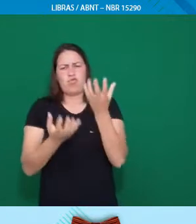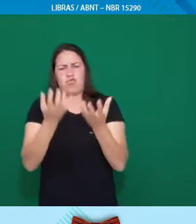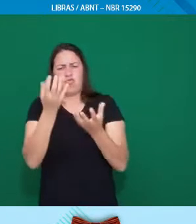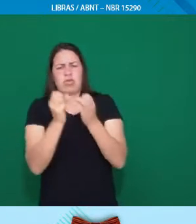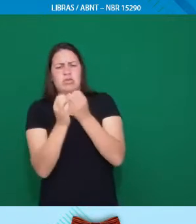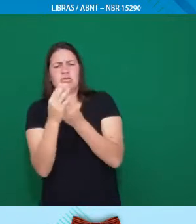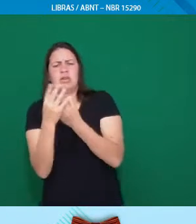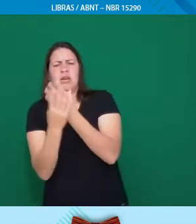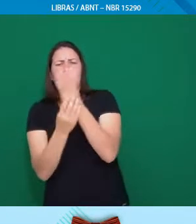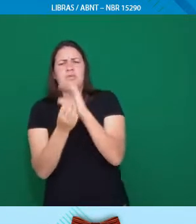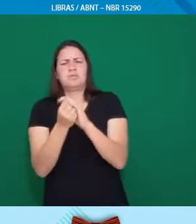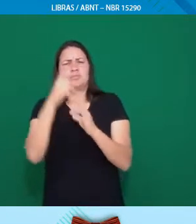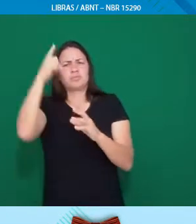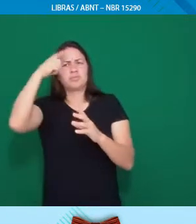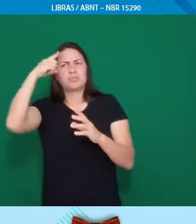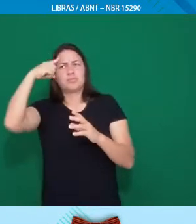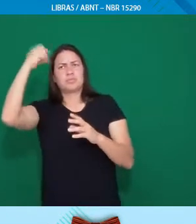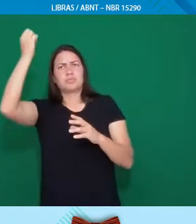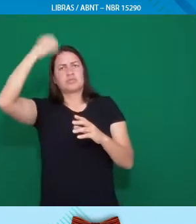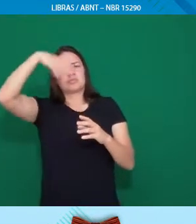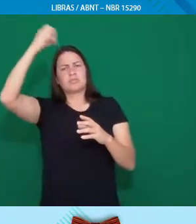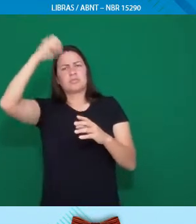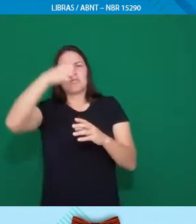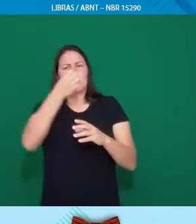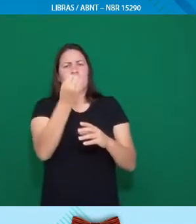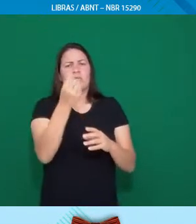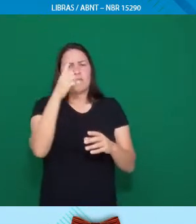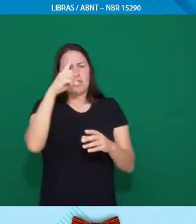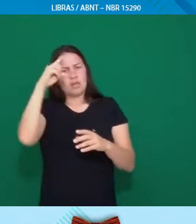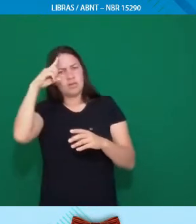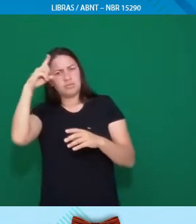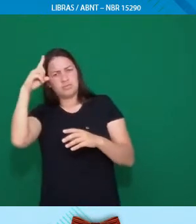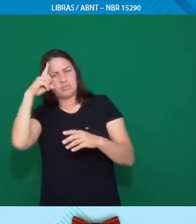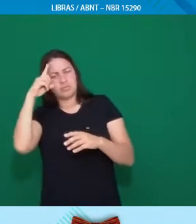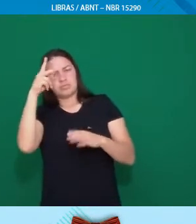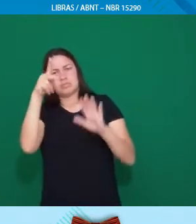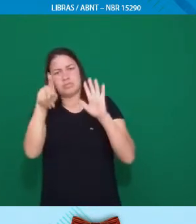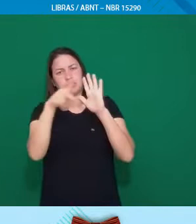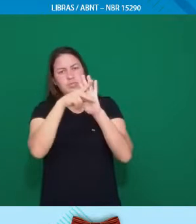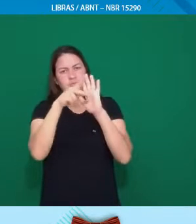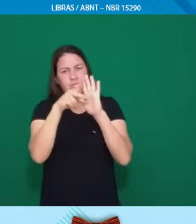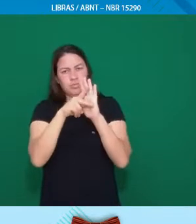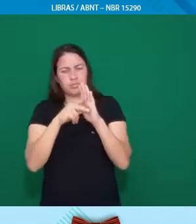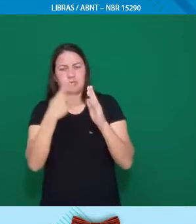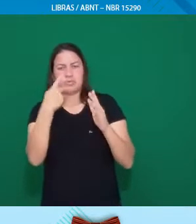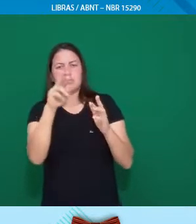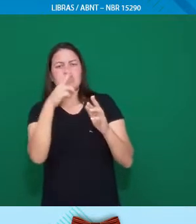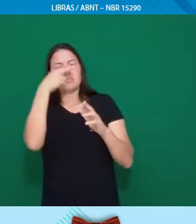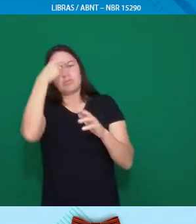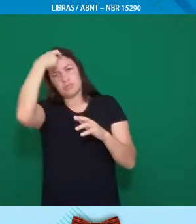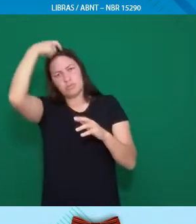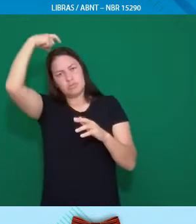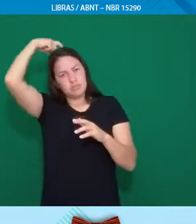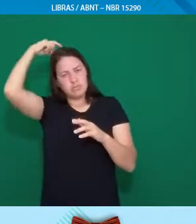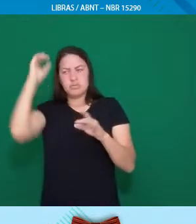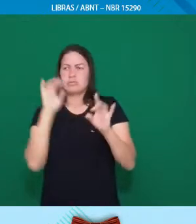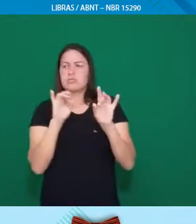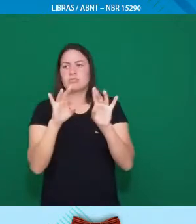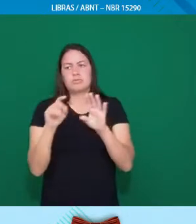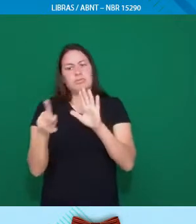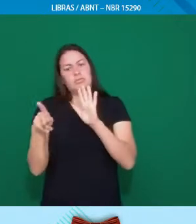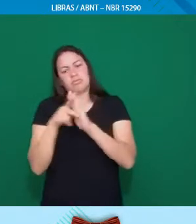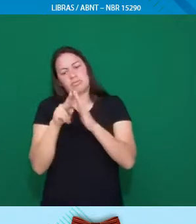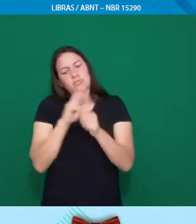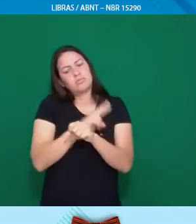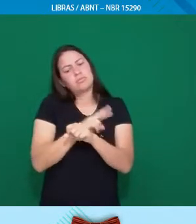chuva Um Pouco sol é 60 dias matar tá enorme assim ó direito propriedade ver o Rogério não quer construir não quer